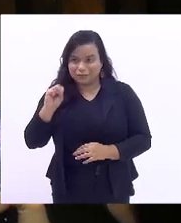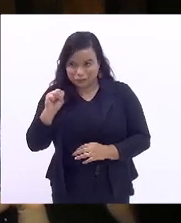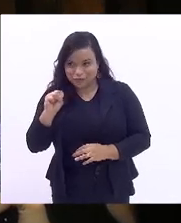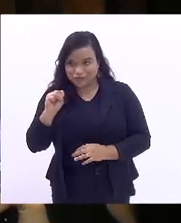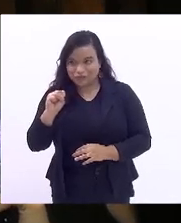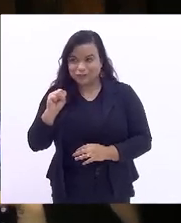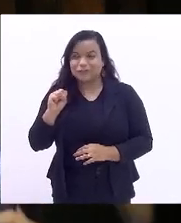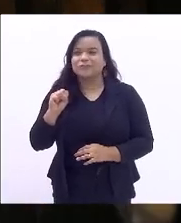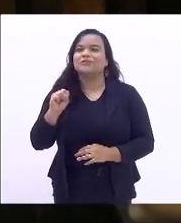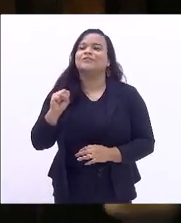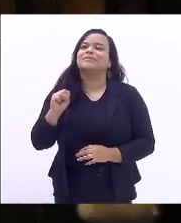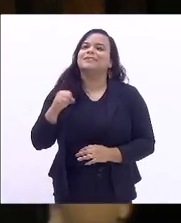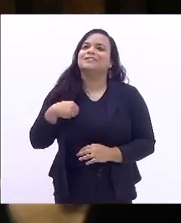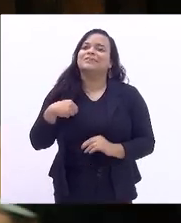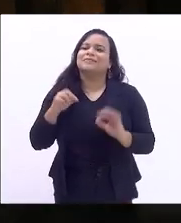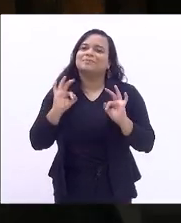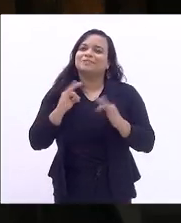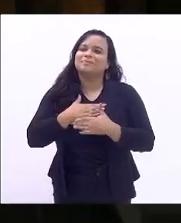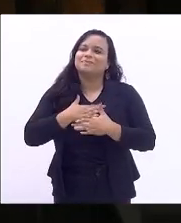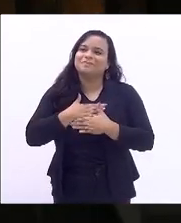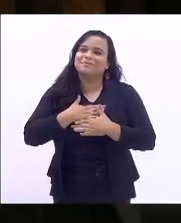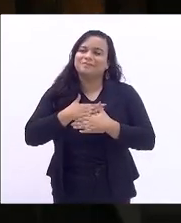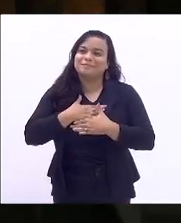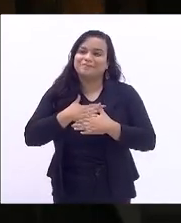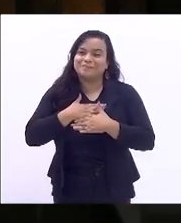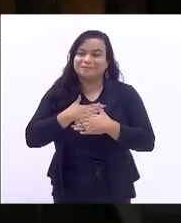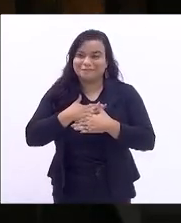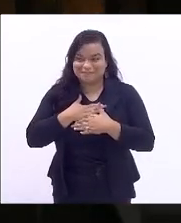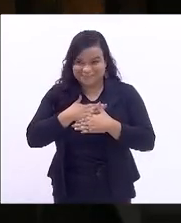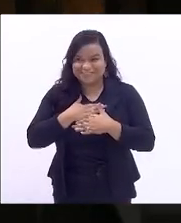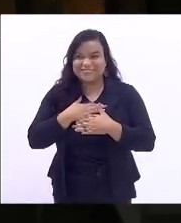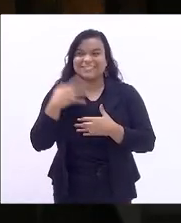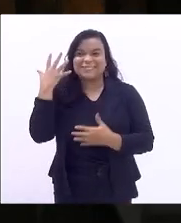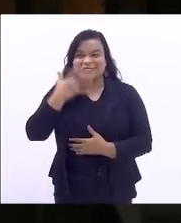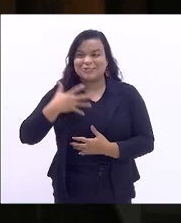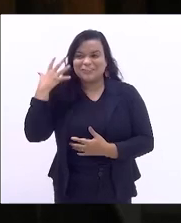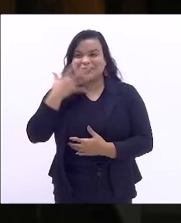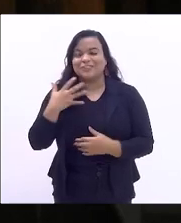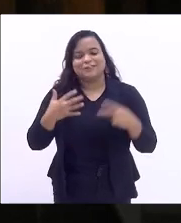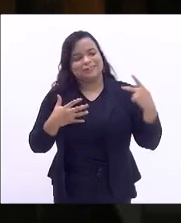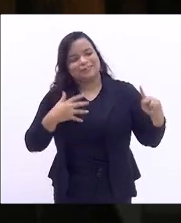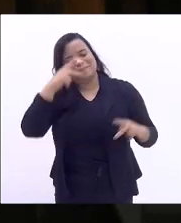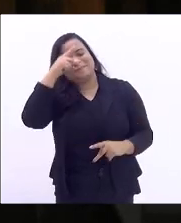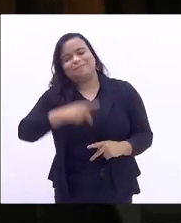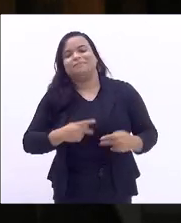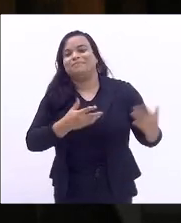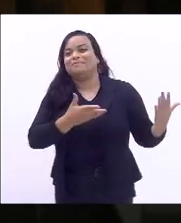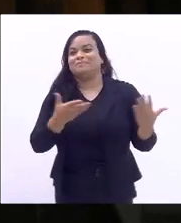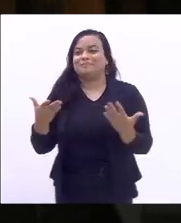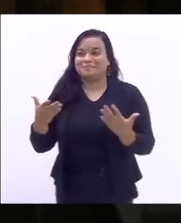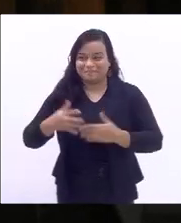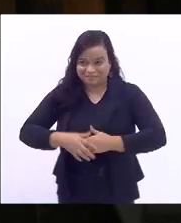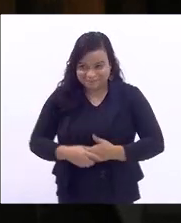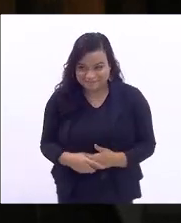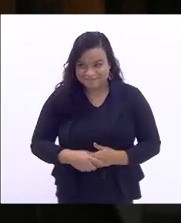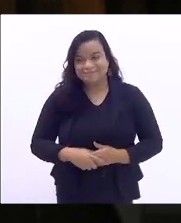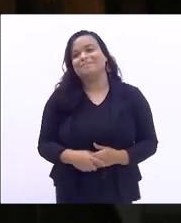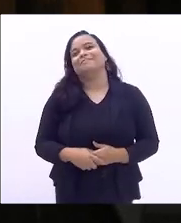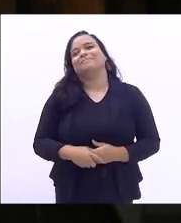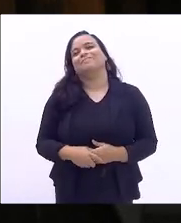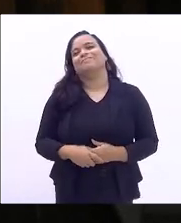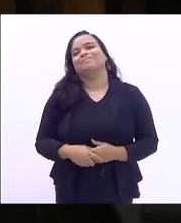e é uma efeméride discursar sobre a presidência de vossa excelência